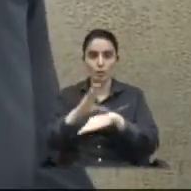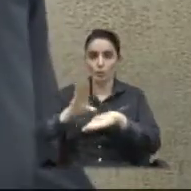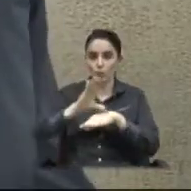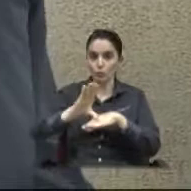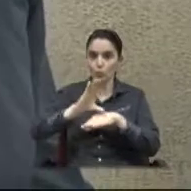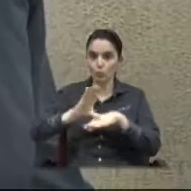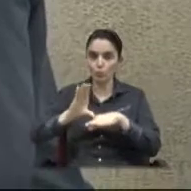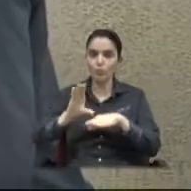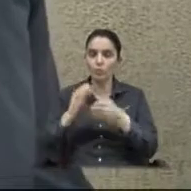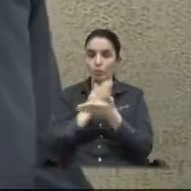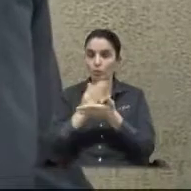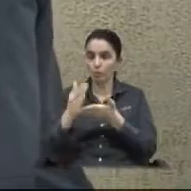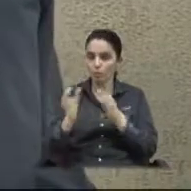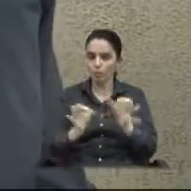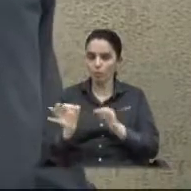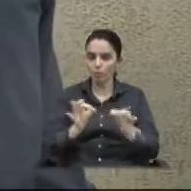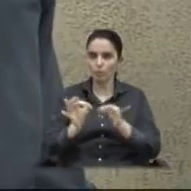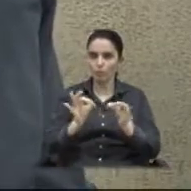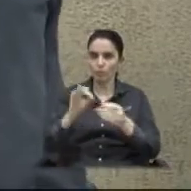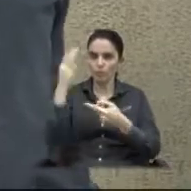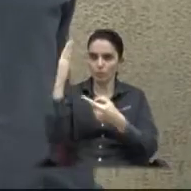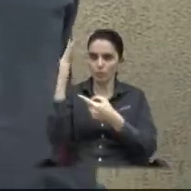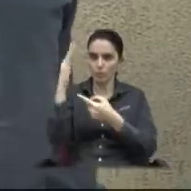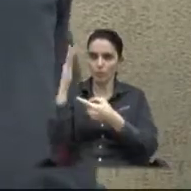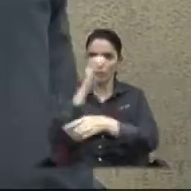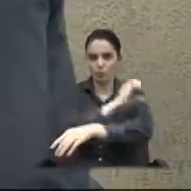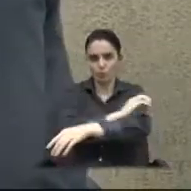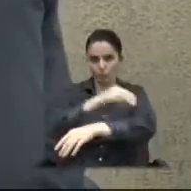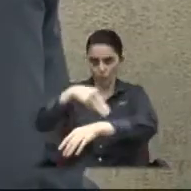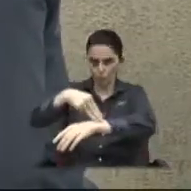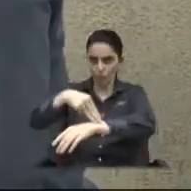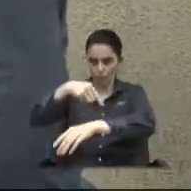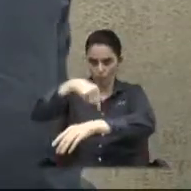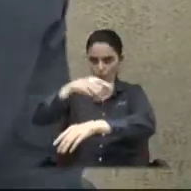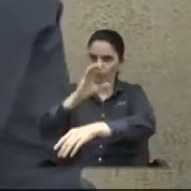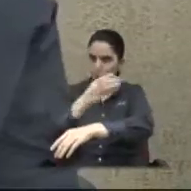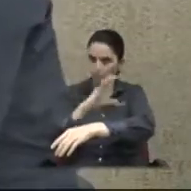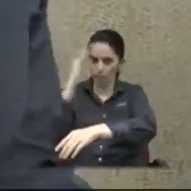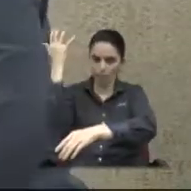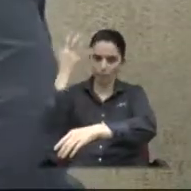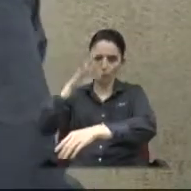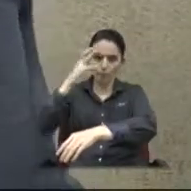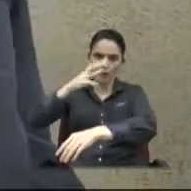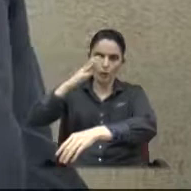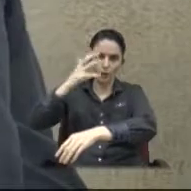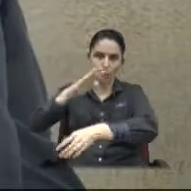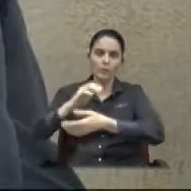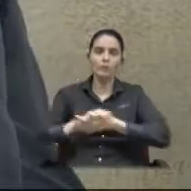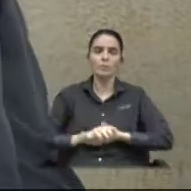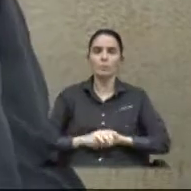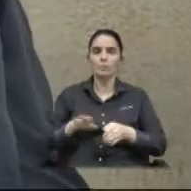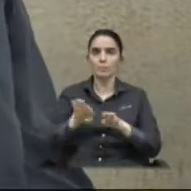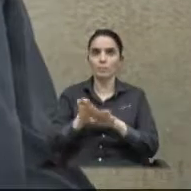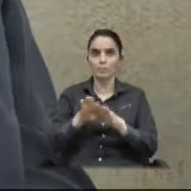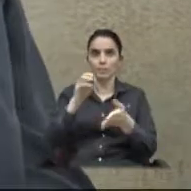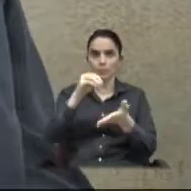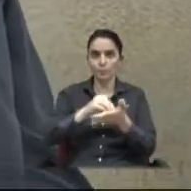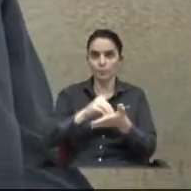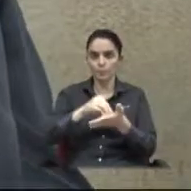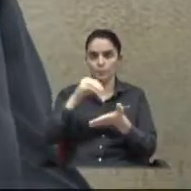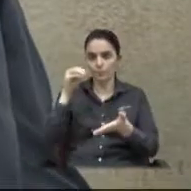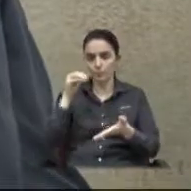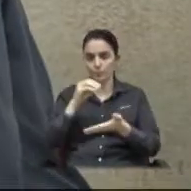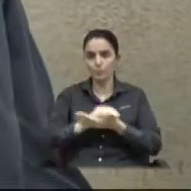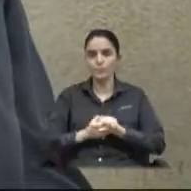para começar esse projeto. Então, eu queria parabenizar o CEPROSOM. Queria deixar algo registrado aqui também, só para ficar registrado, é muito rápido,